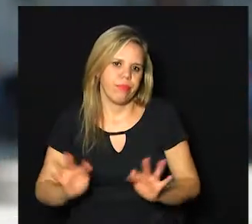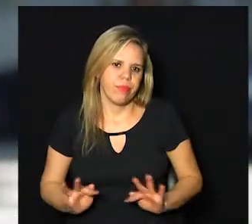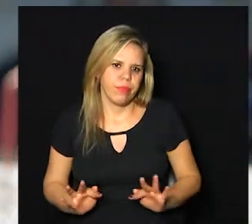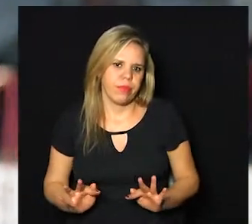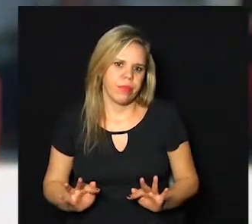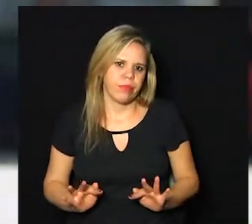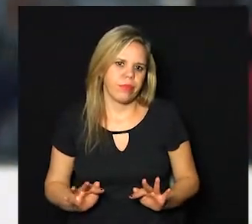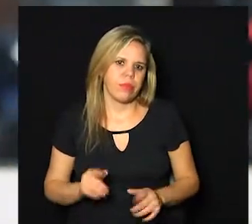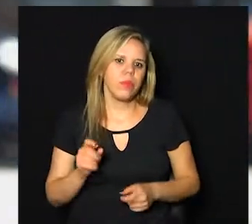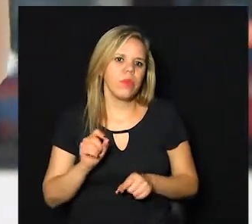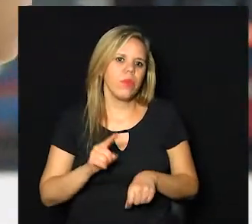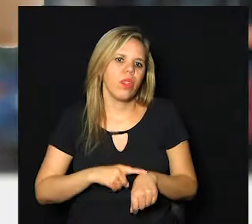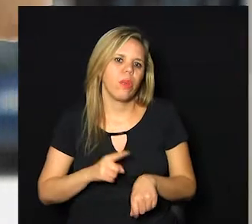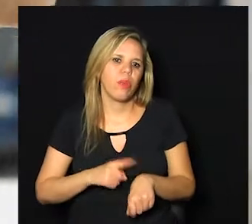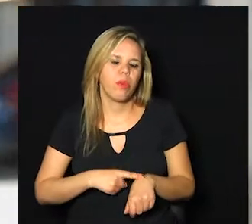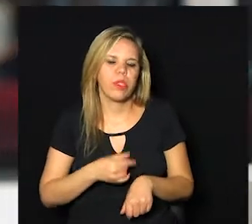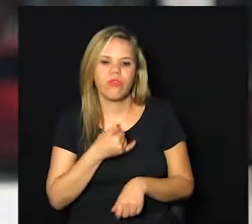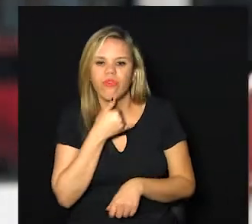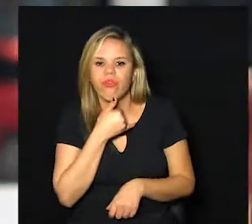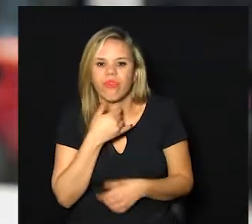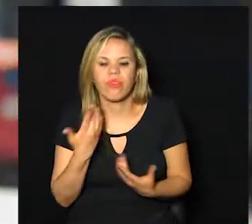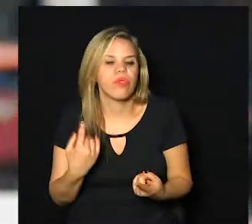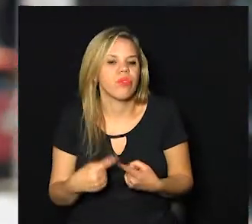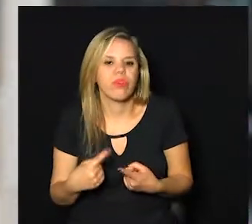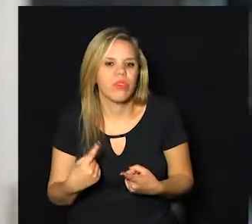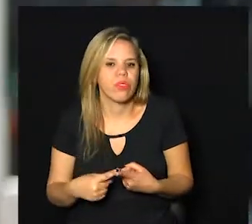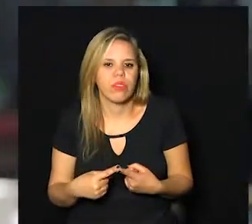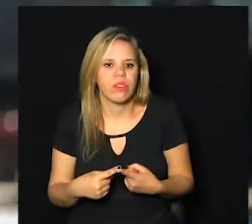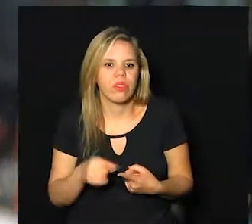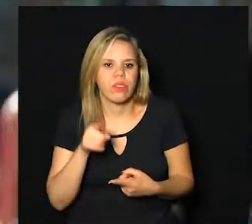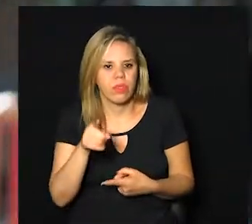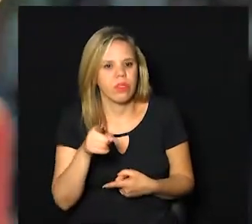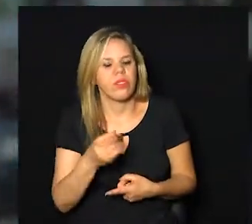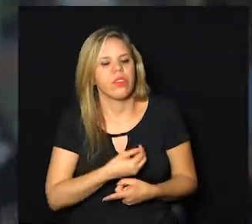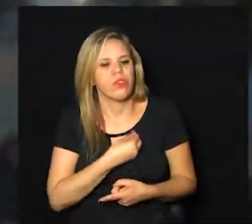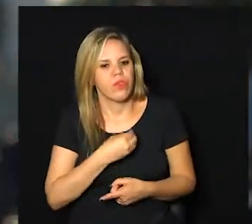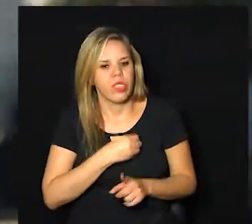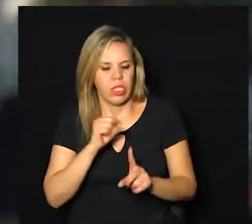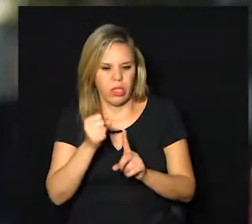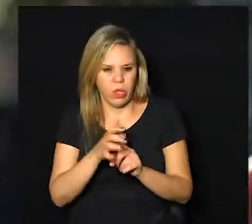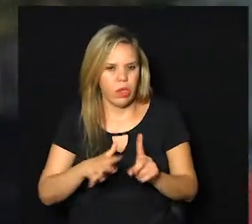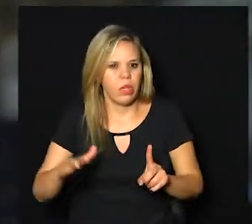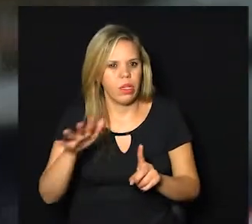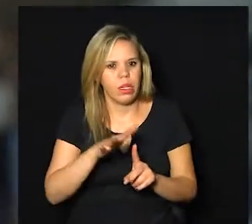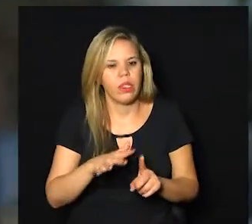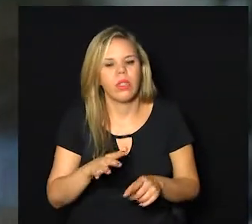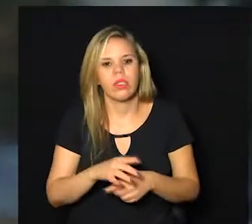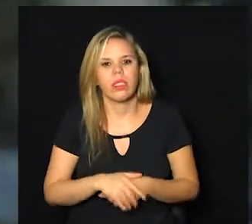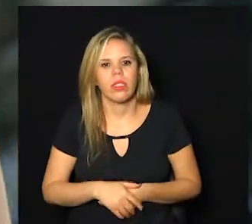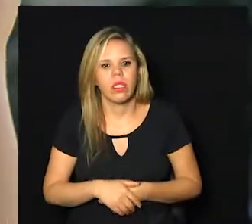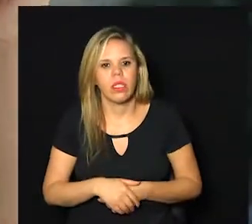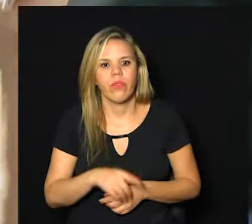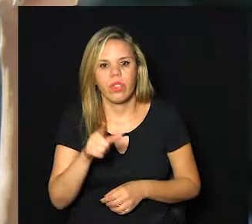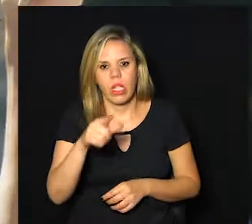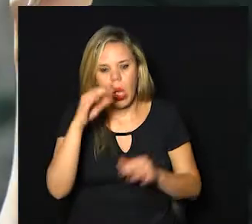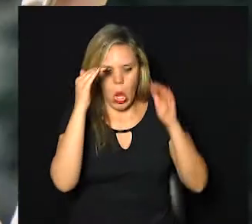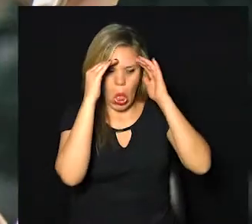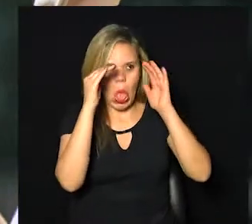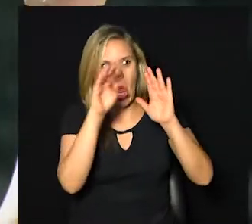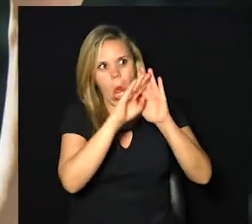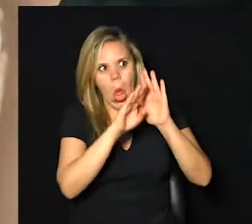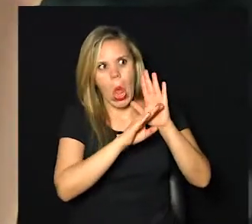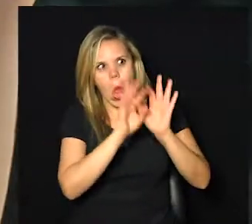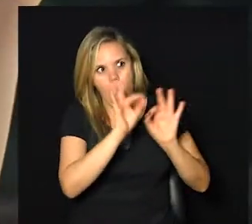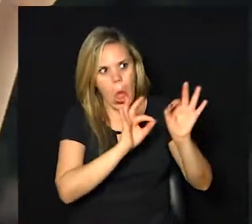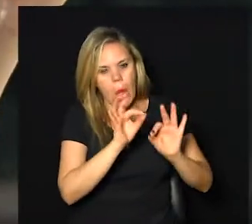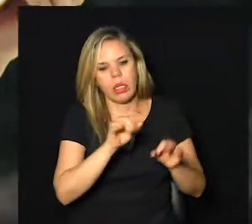felicidade, do que momentos de tristeza. Por quê? Se você vive numa sociedade onde te programa para fazer coisas